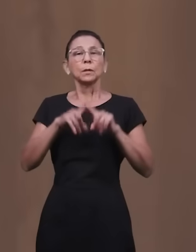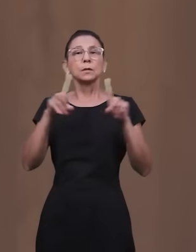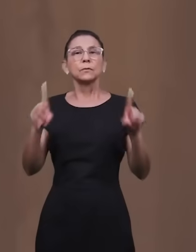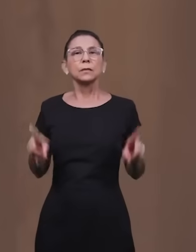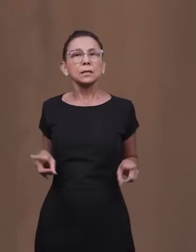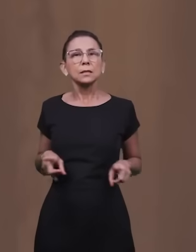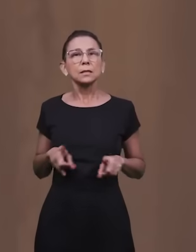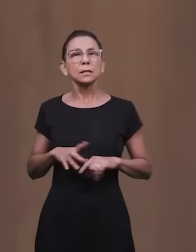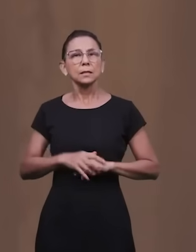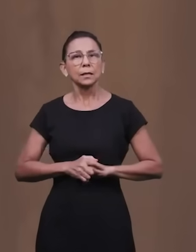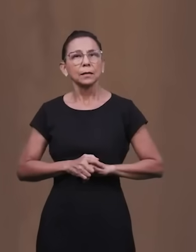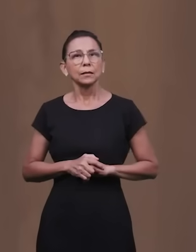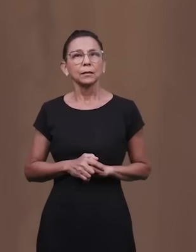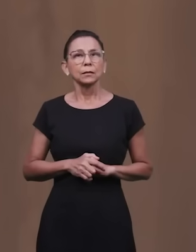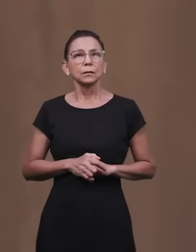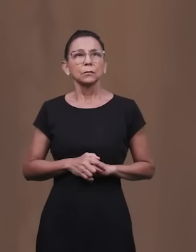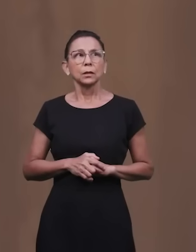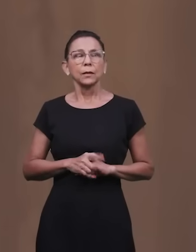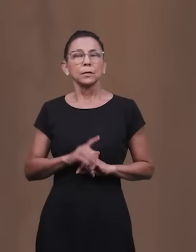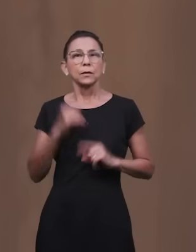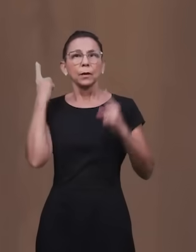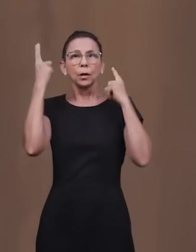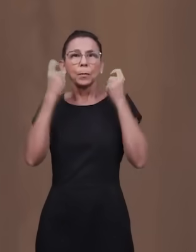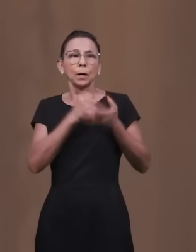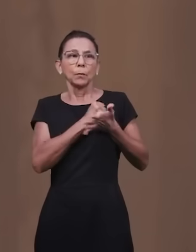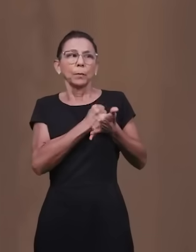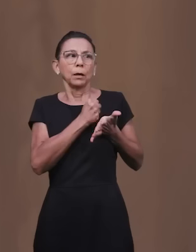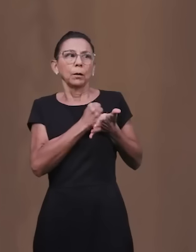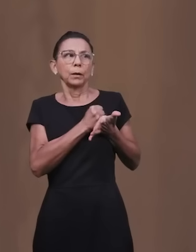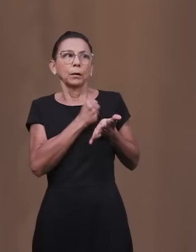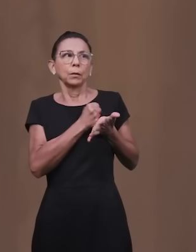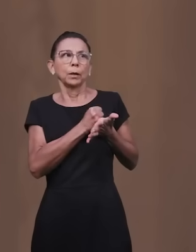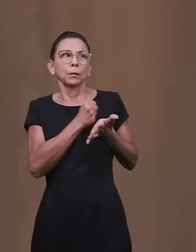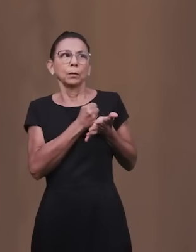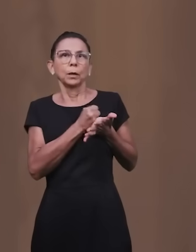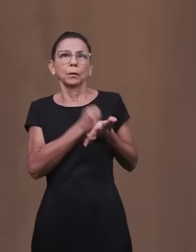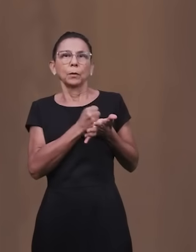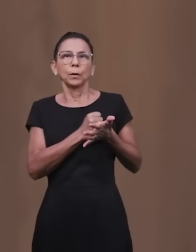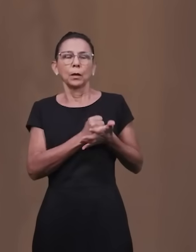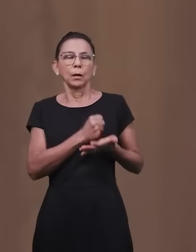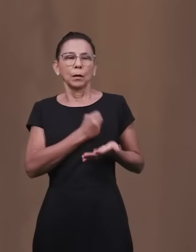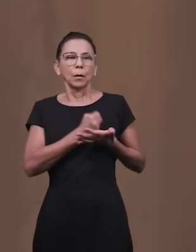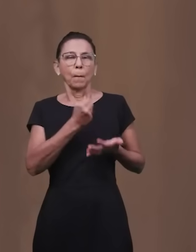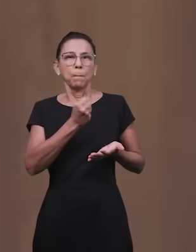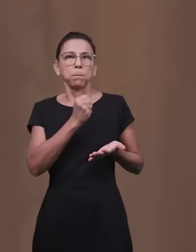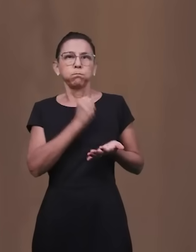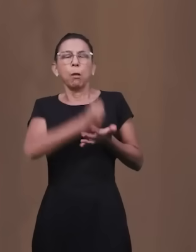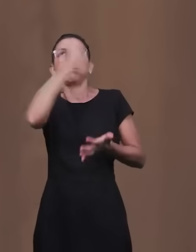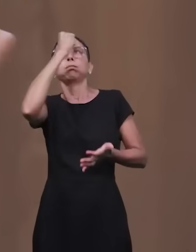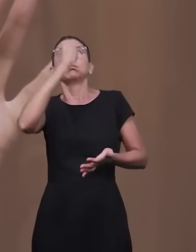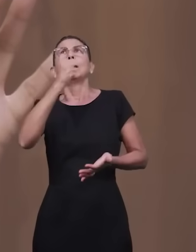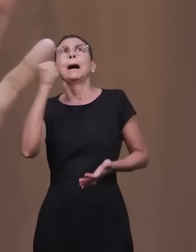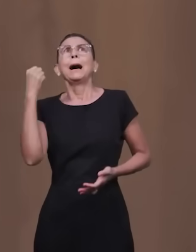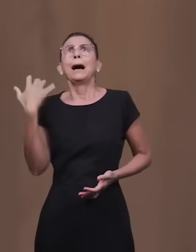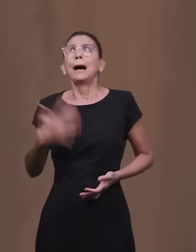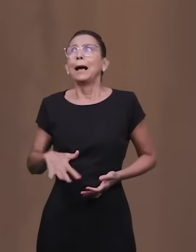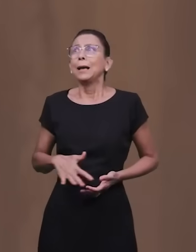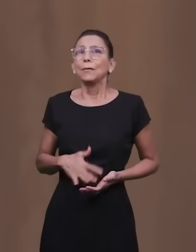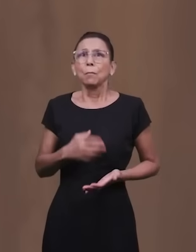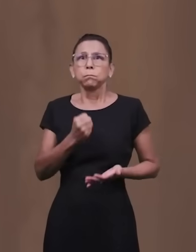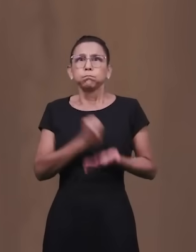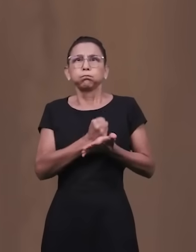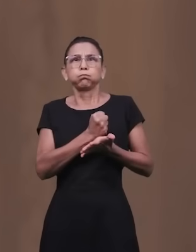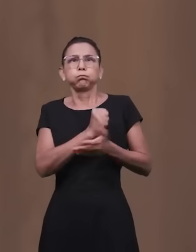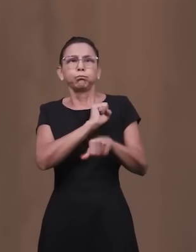lembrou. Só prestou atenção na taquicardia. E aí leu o quê? Pronto, um infarto. Daqui a pouco já era para